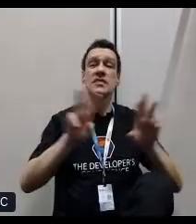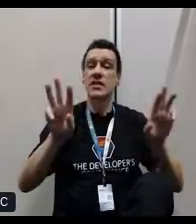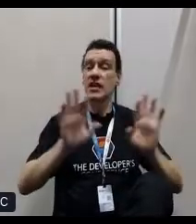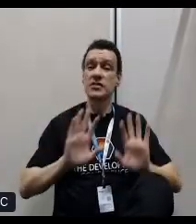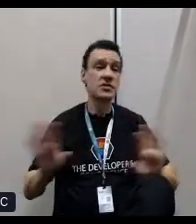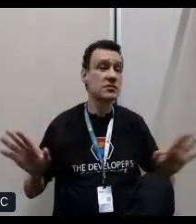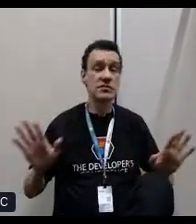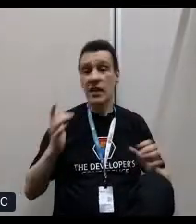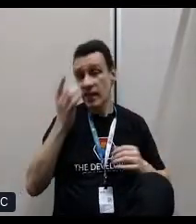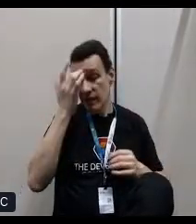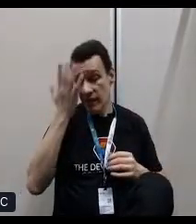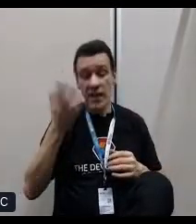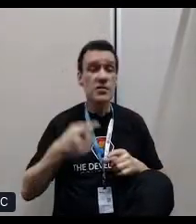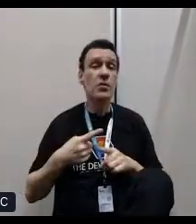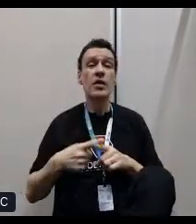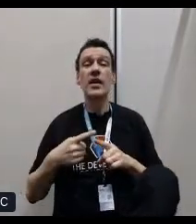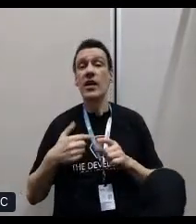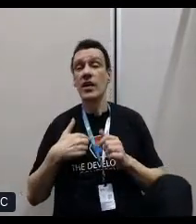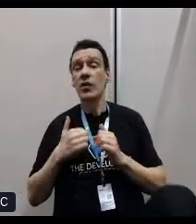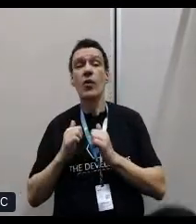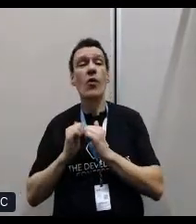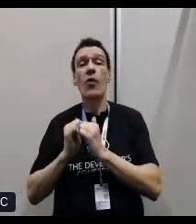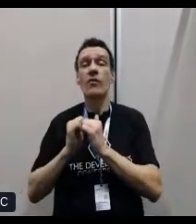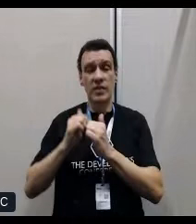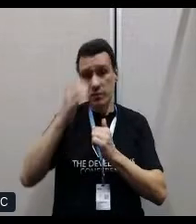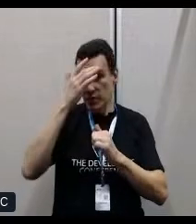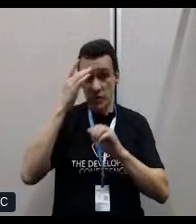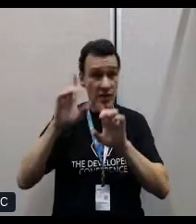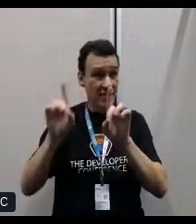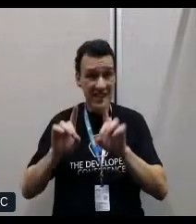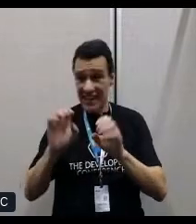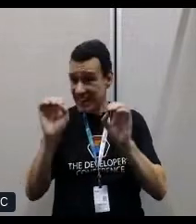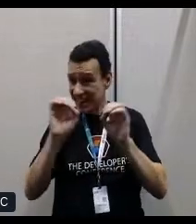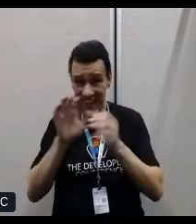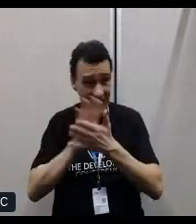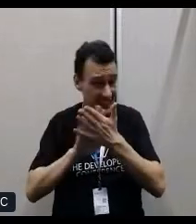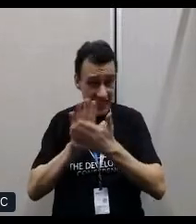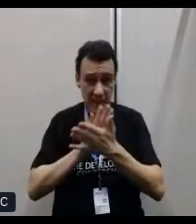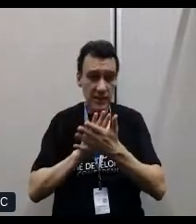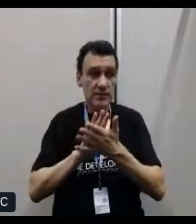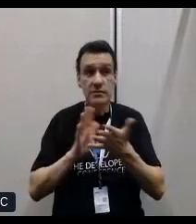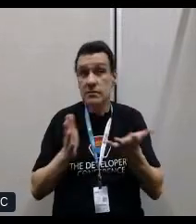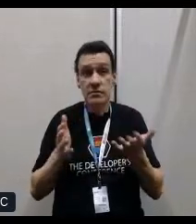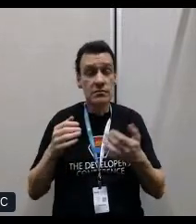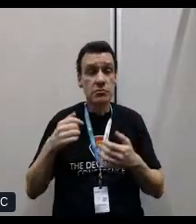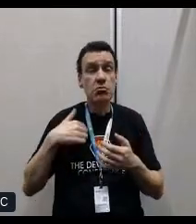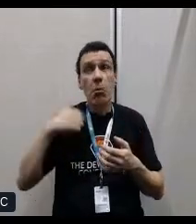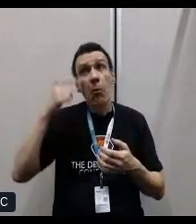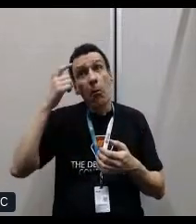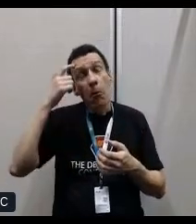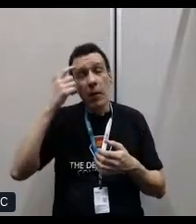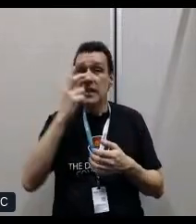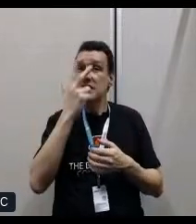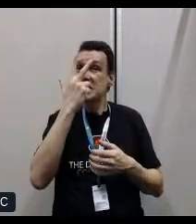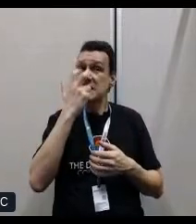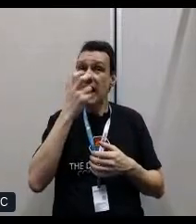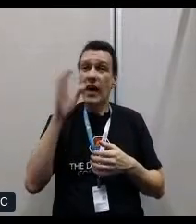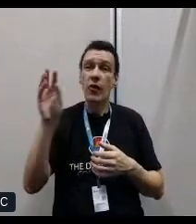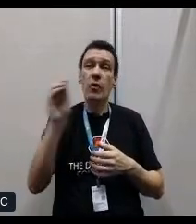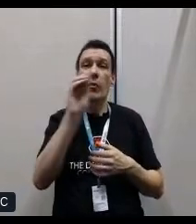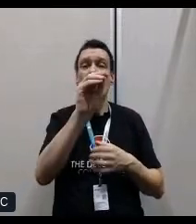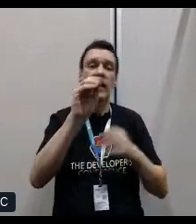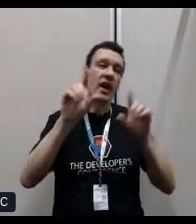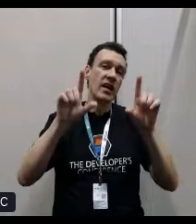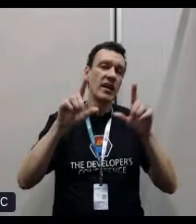se eu não tenho vivência com pessoas com deficiência, é muito mais fácil para mim negligenciar, sabe? Eu não vou pensar em uma pessoa cega, eu não vou pensar em uma pessoa surda,